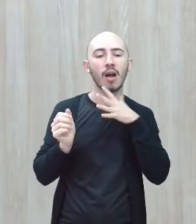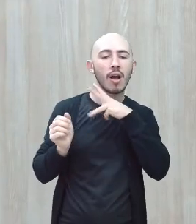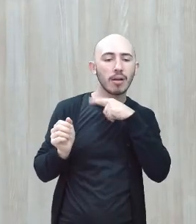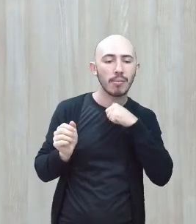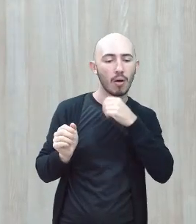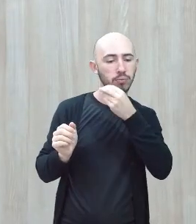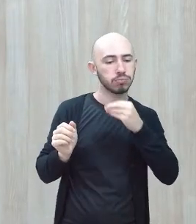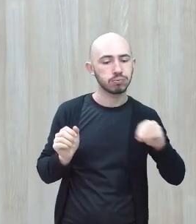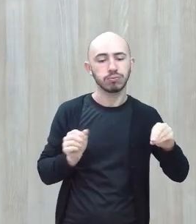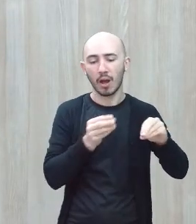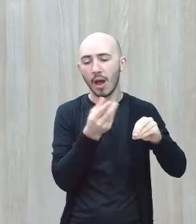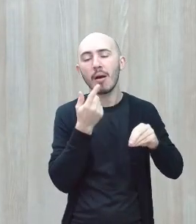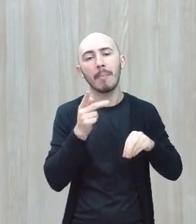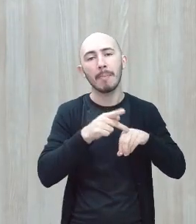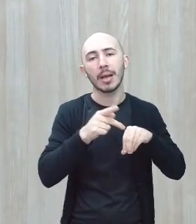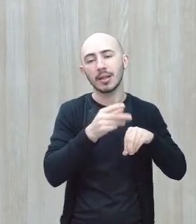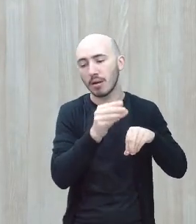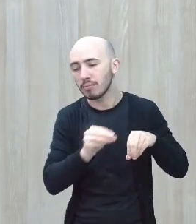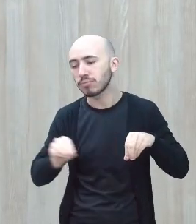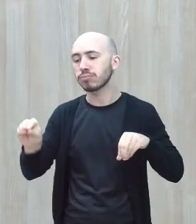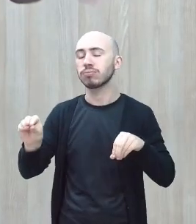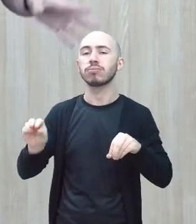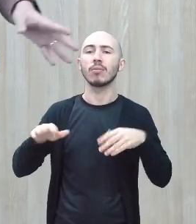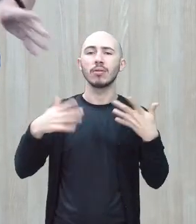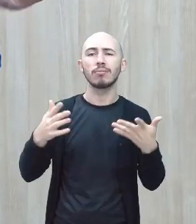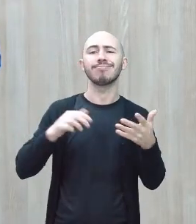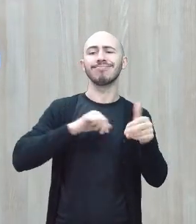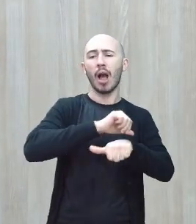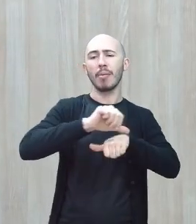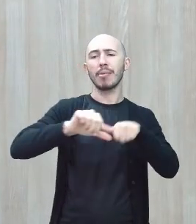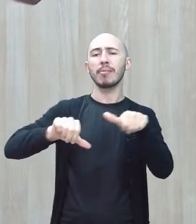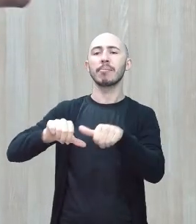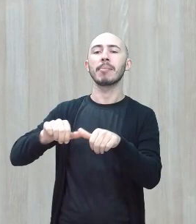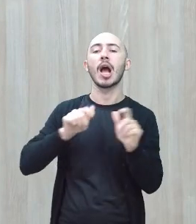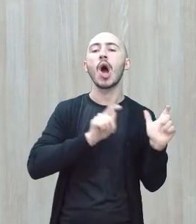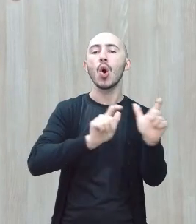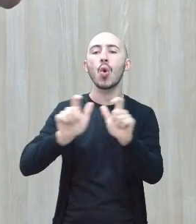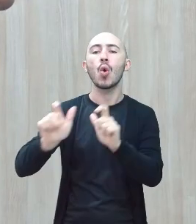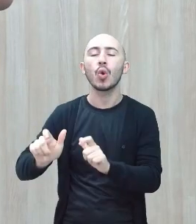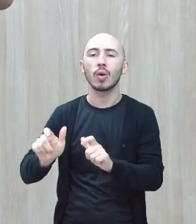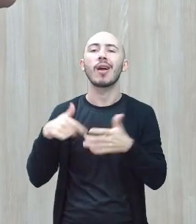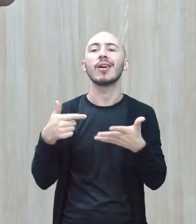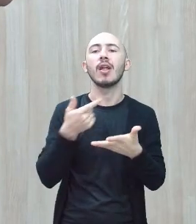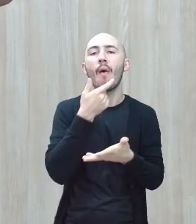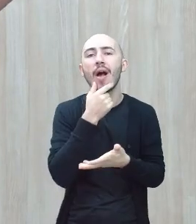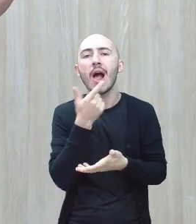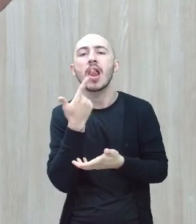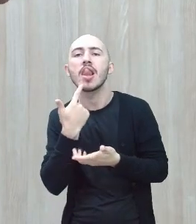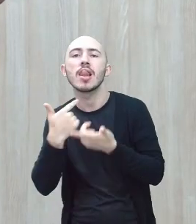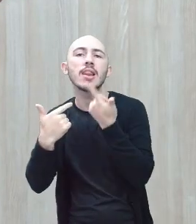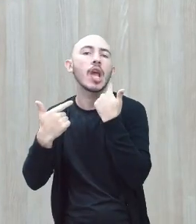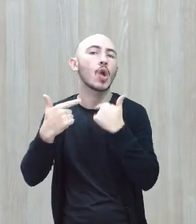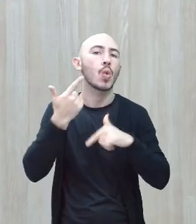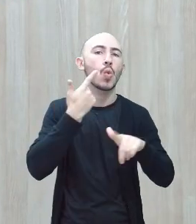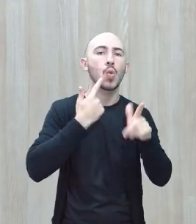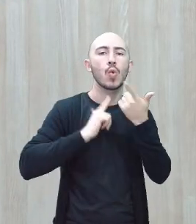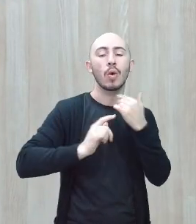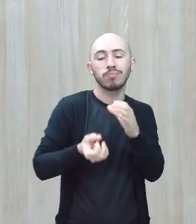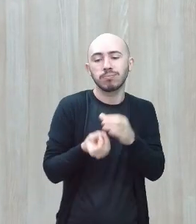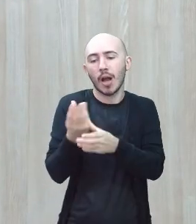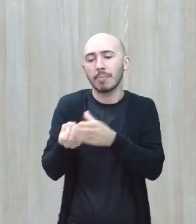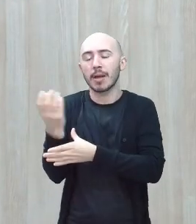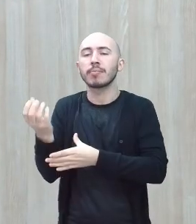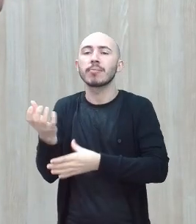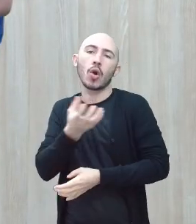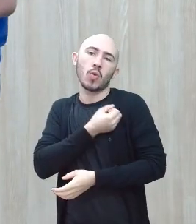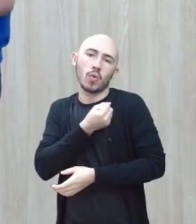tiveram a sua própria contagem, os árabes também, né? E por aí os idiomas começaram a surgir, né? A forma de